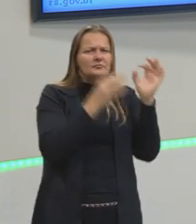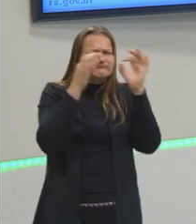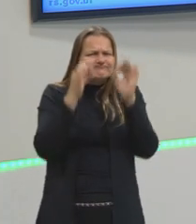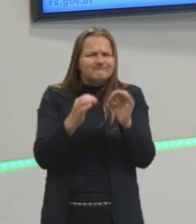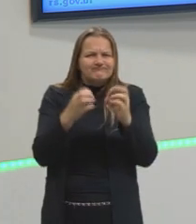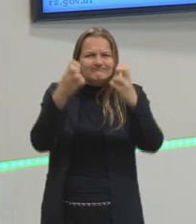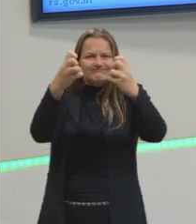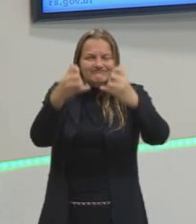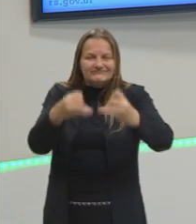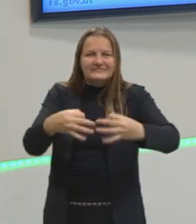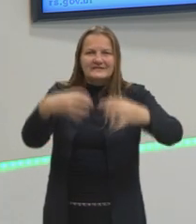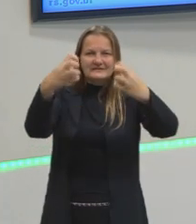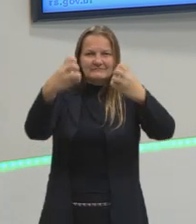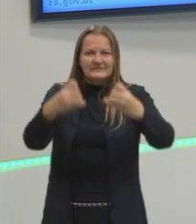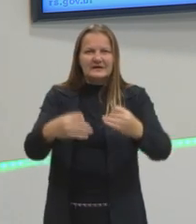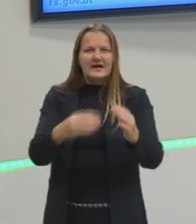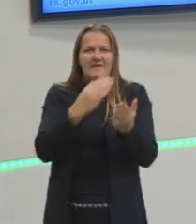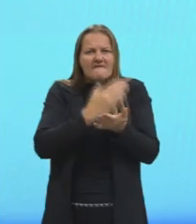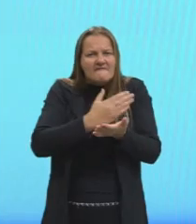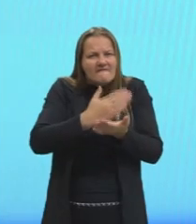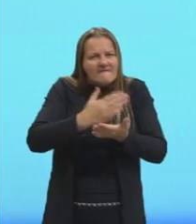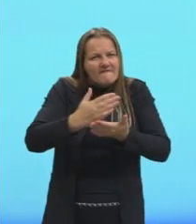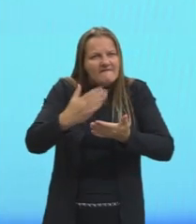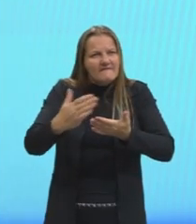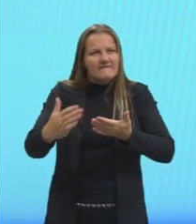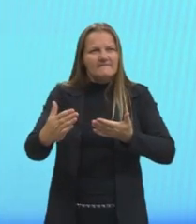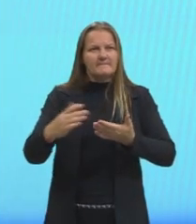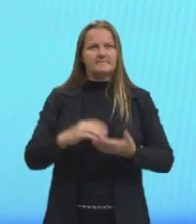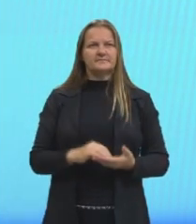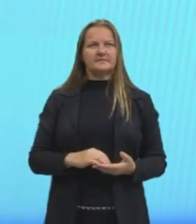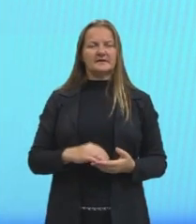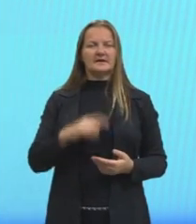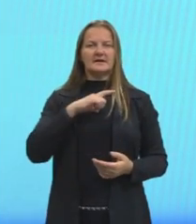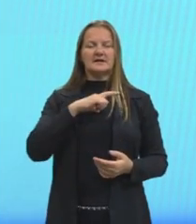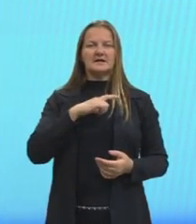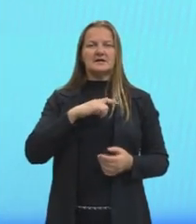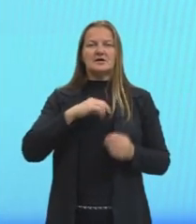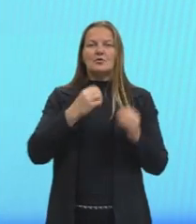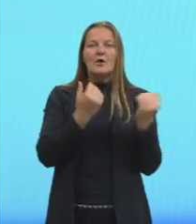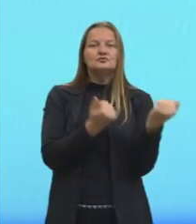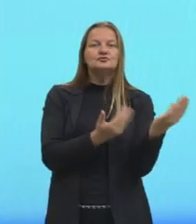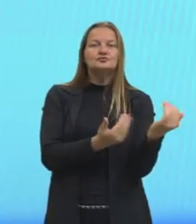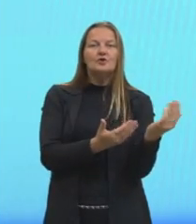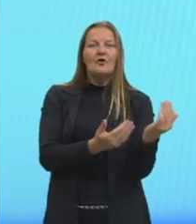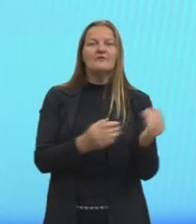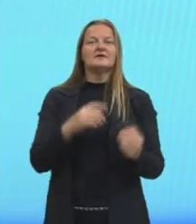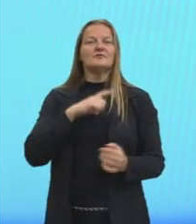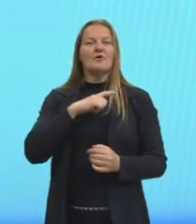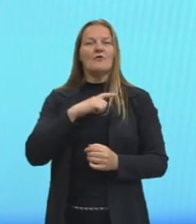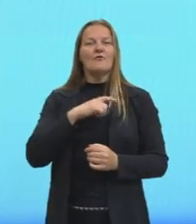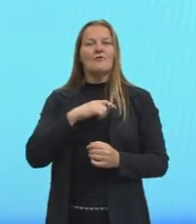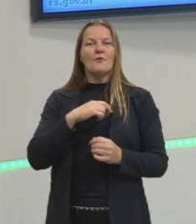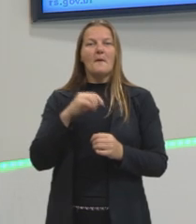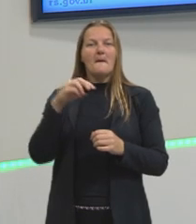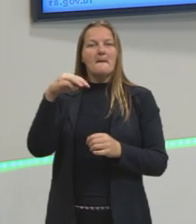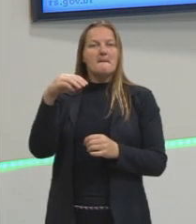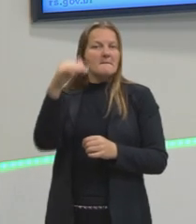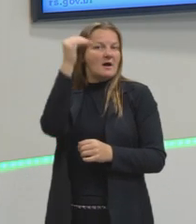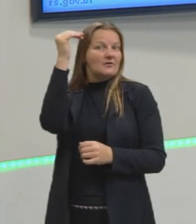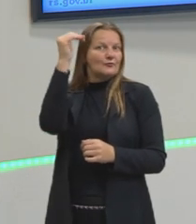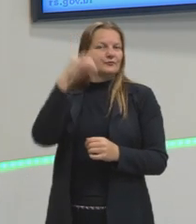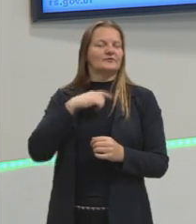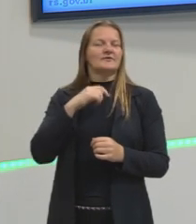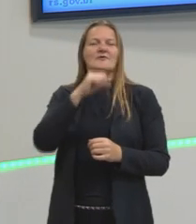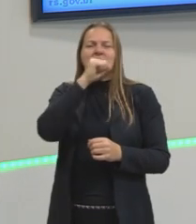bem direitinho aqui para vocês as fases desse Rio ele tem uma fase juvenil uma fase madura uma fase senil que seria a